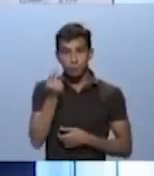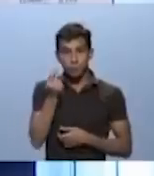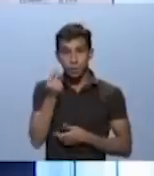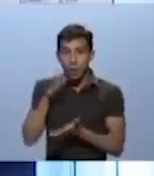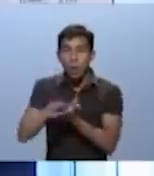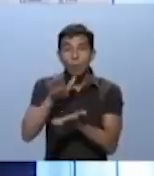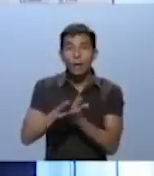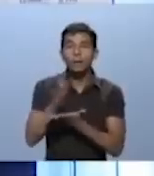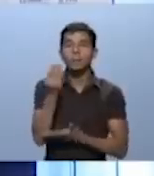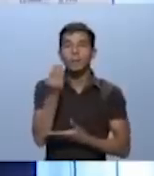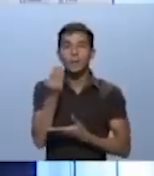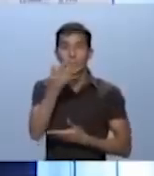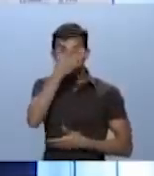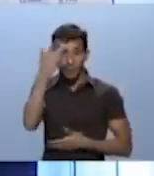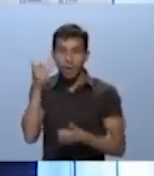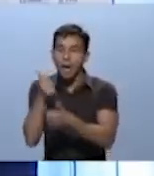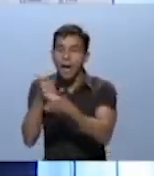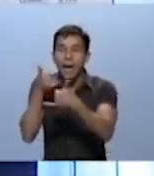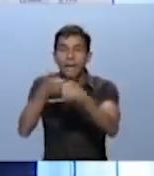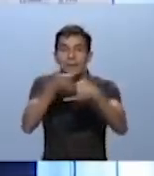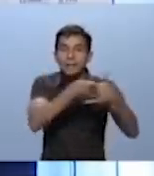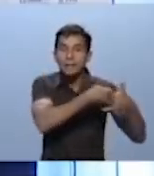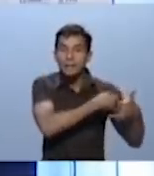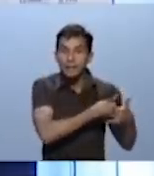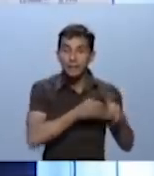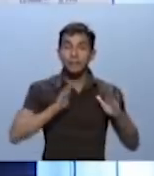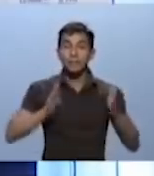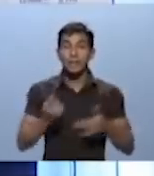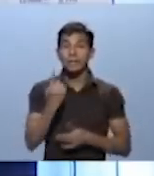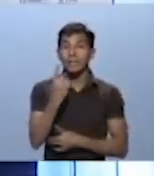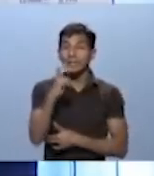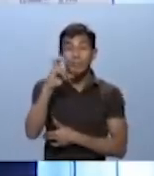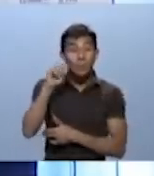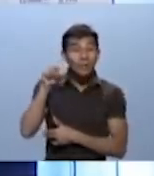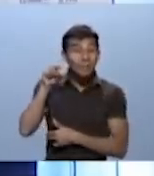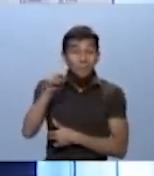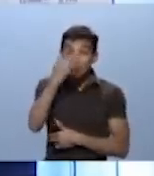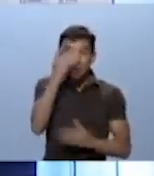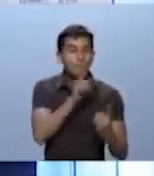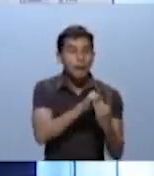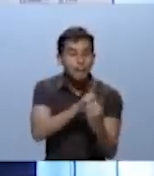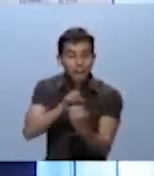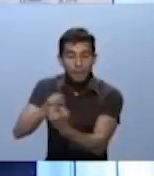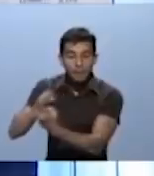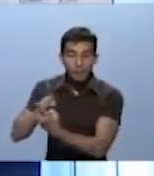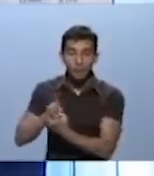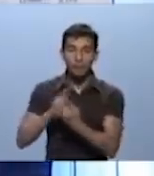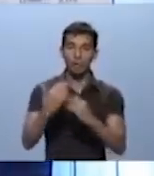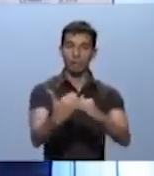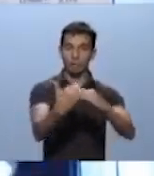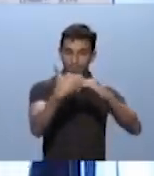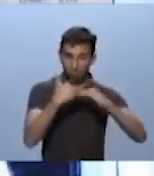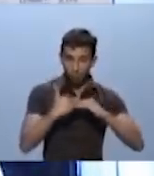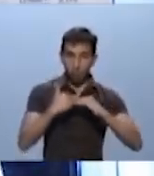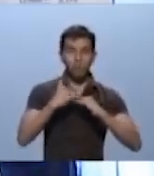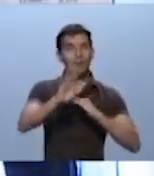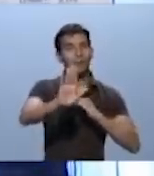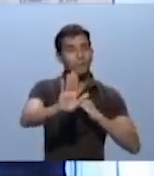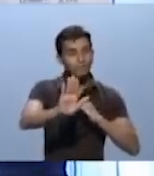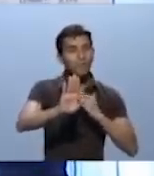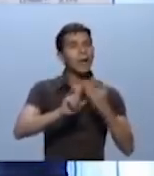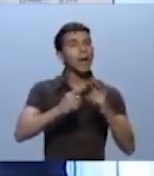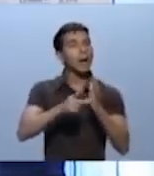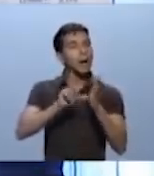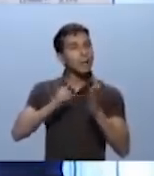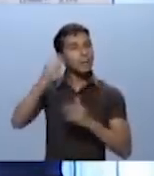eu já atendi 360 mil pessoas Então você tem que se enxergar antes de vir conversar comigo você não é nada você começou